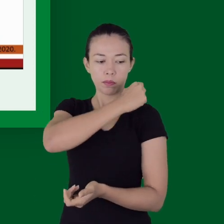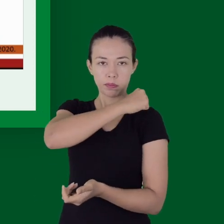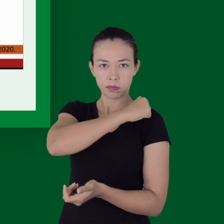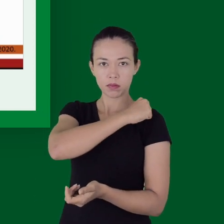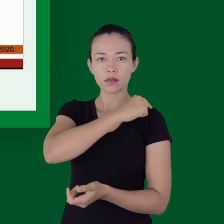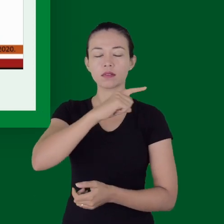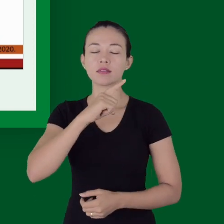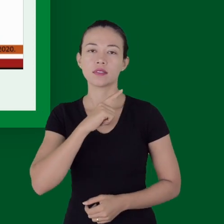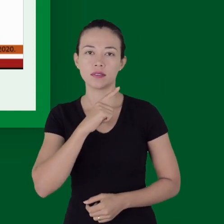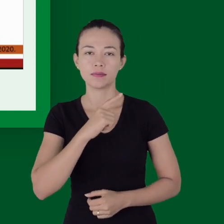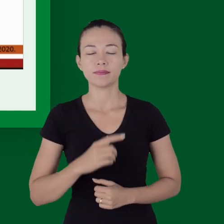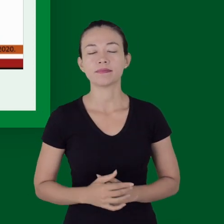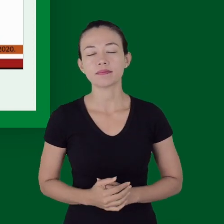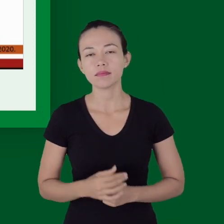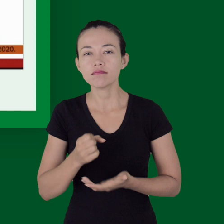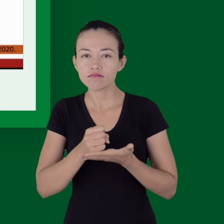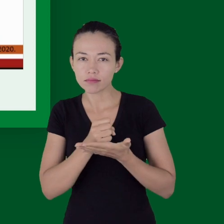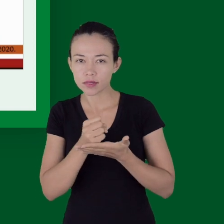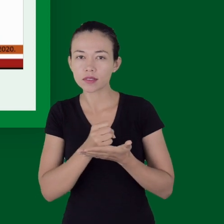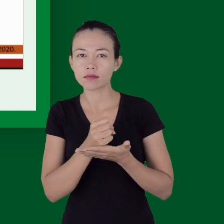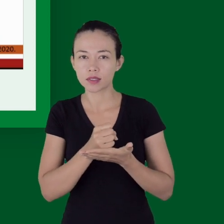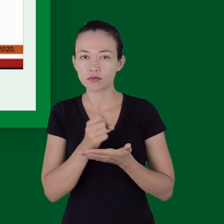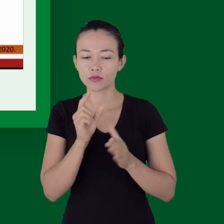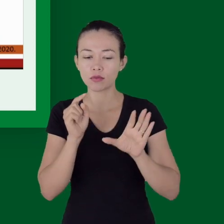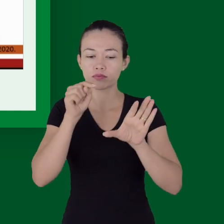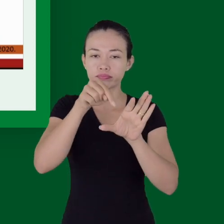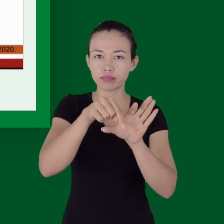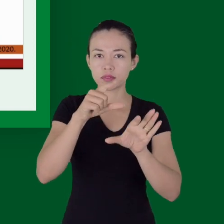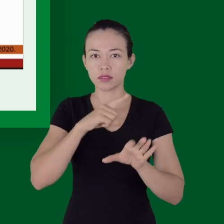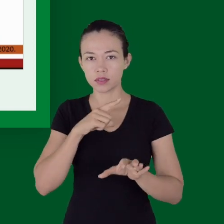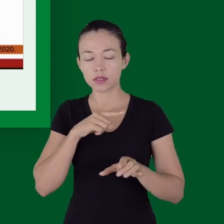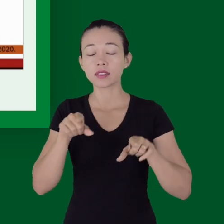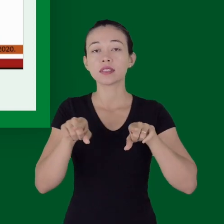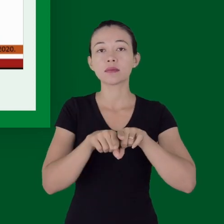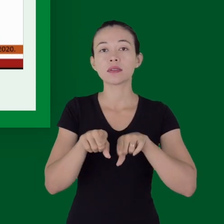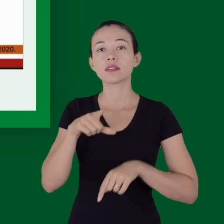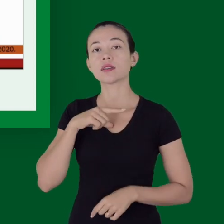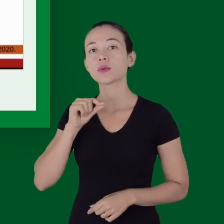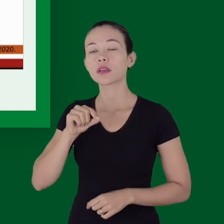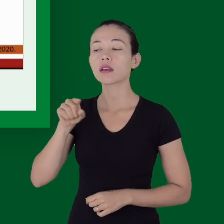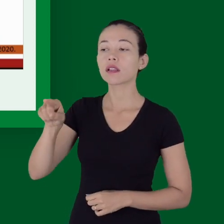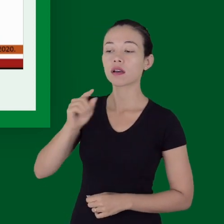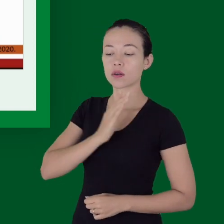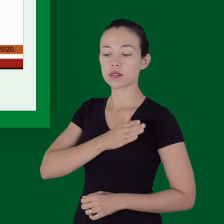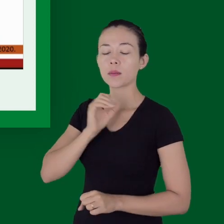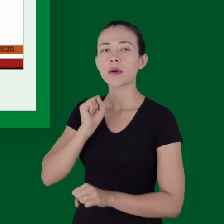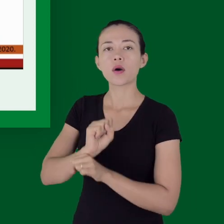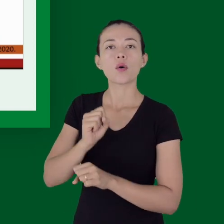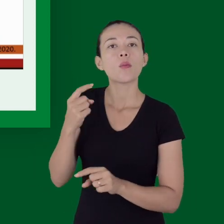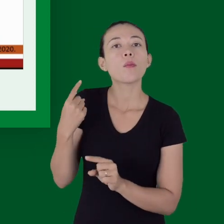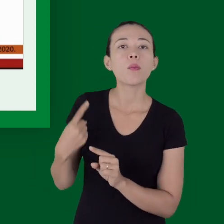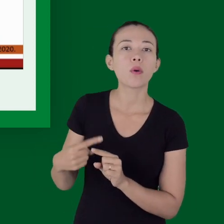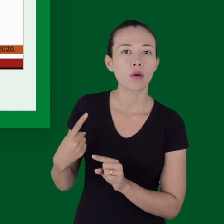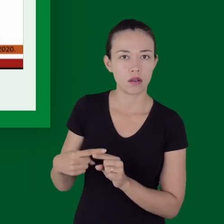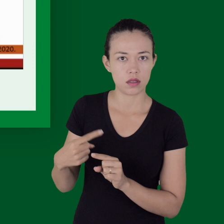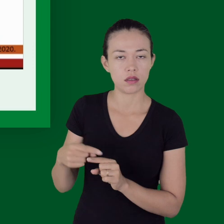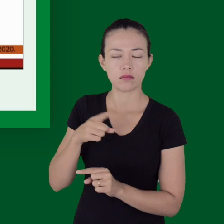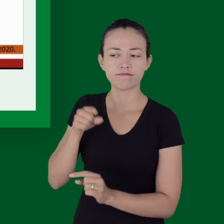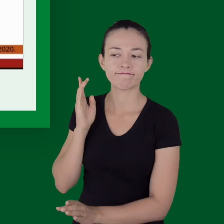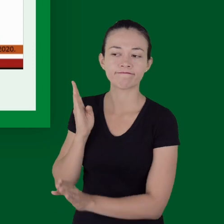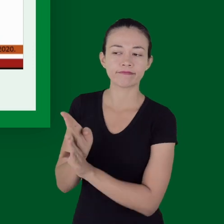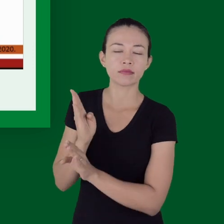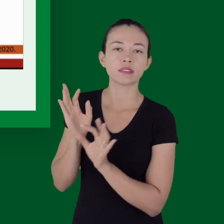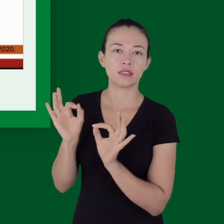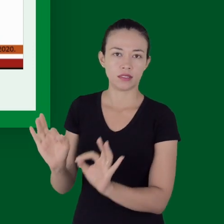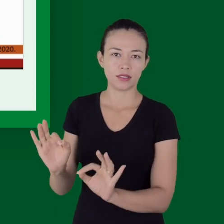E a gente faz os diagnósticos diferenciais da causa da parada, os 5Hs e 5Ts, que a gente vai falar adiante, e os